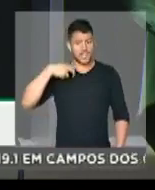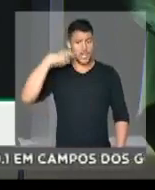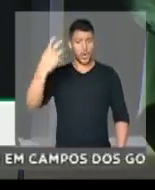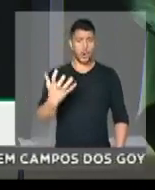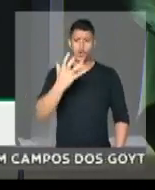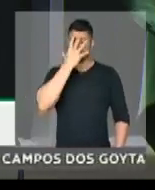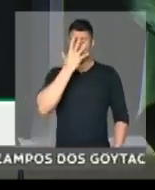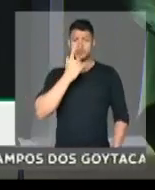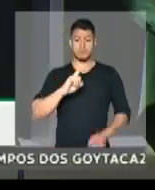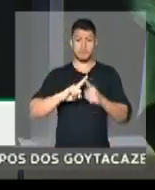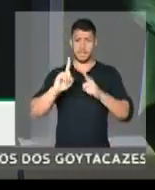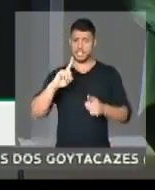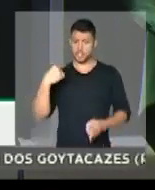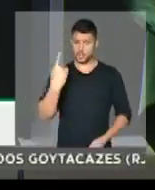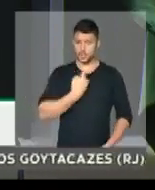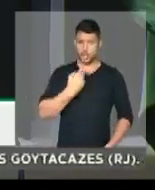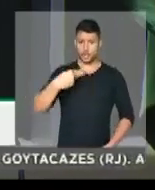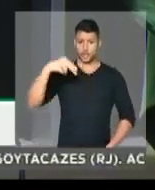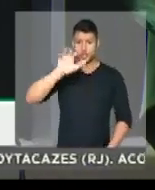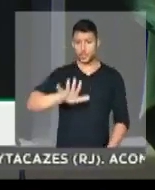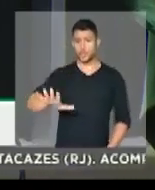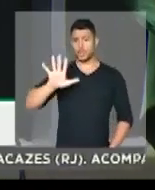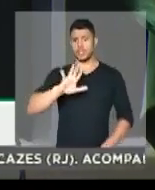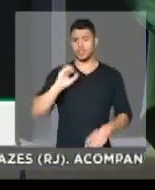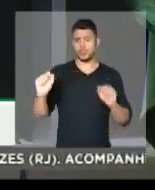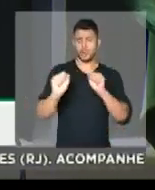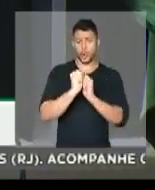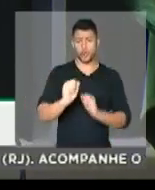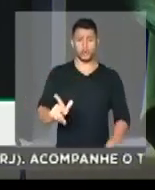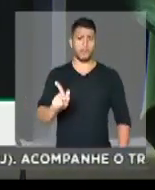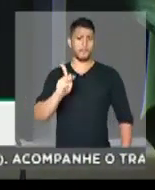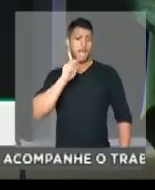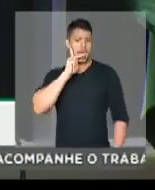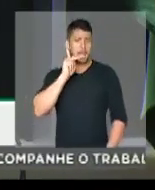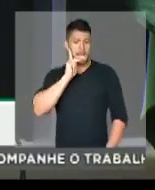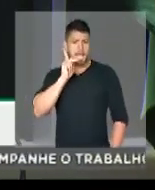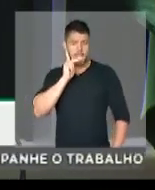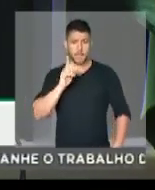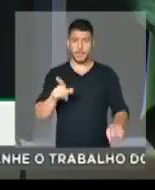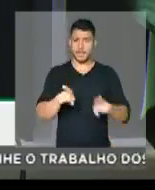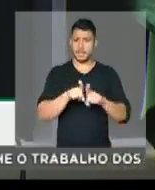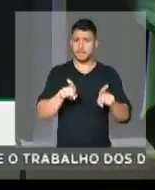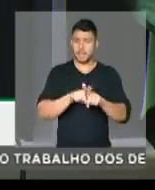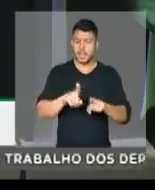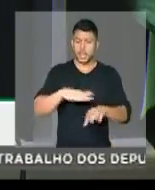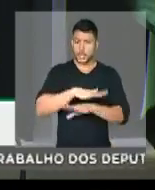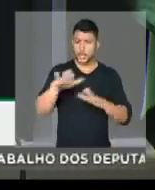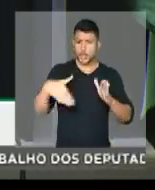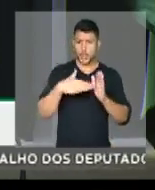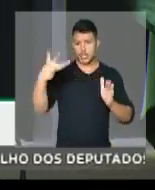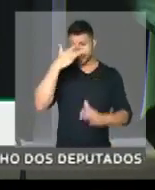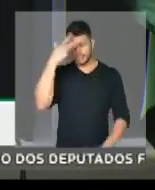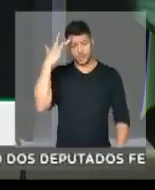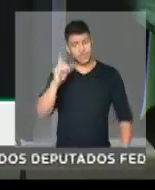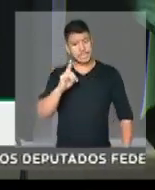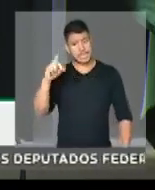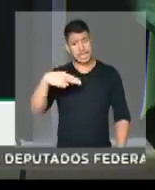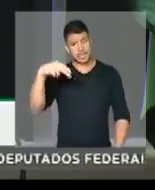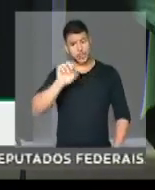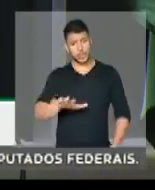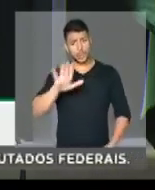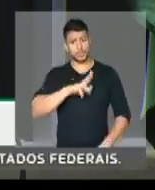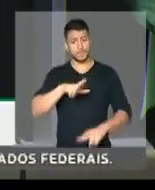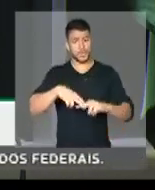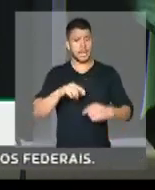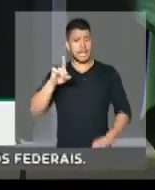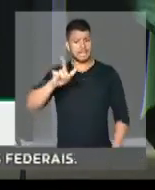firmes e fortes. O Nordeste, os paraíbas do Nordeste, a minha amada Paraíba, que é um estado que dá um exemplo